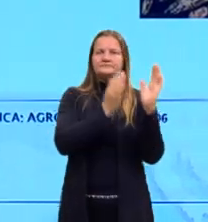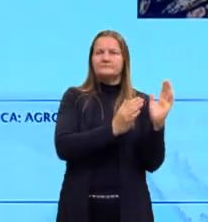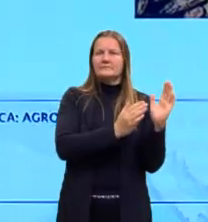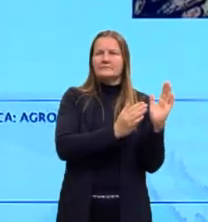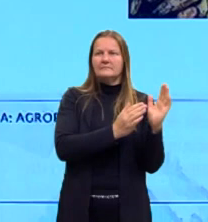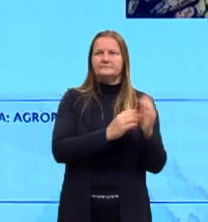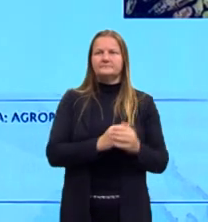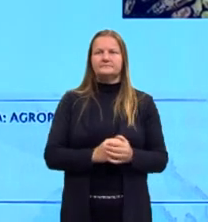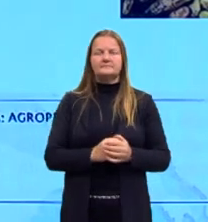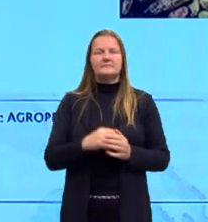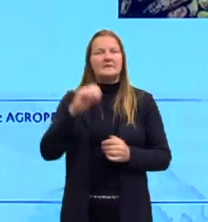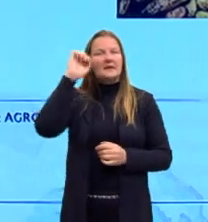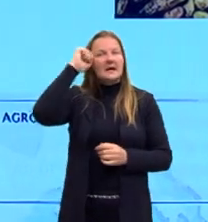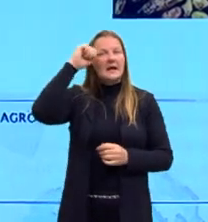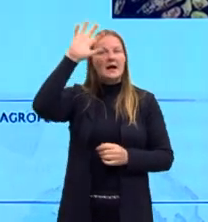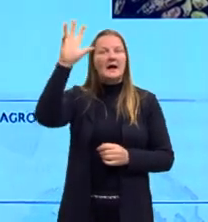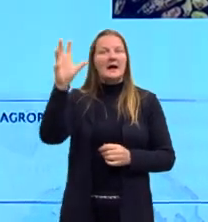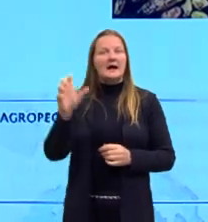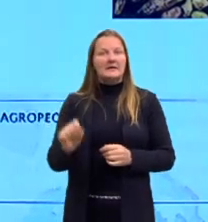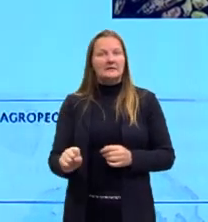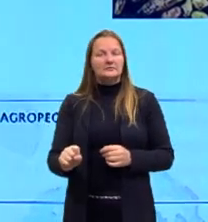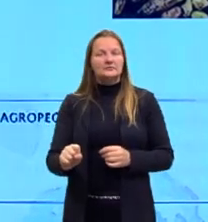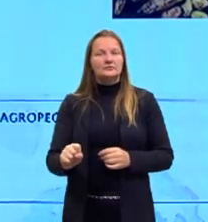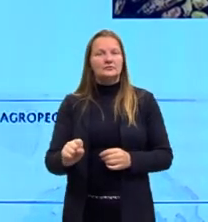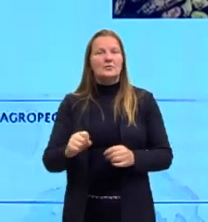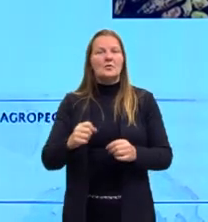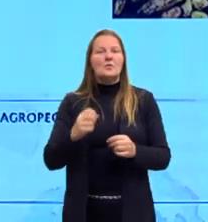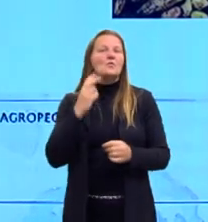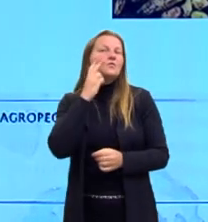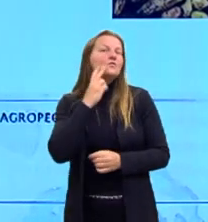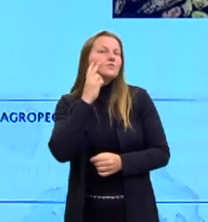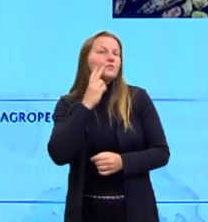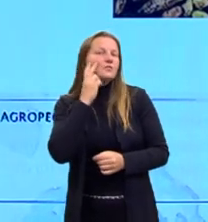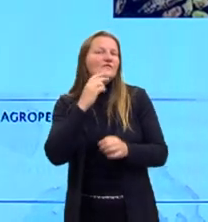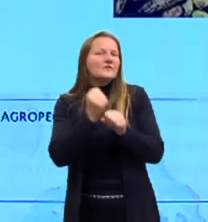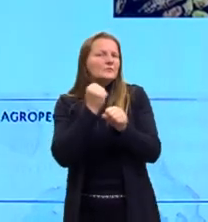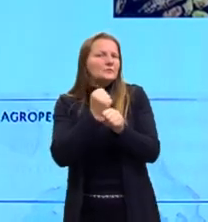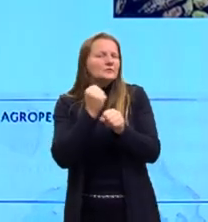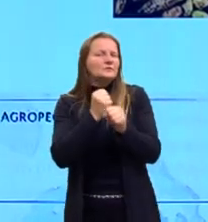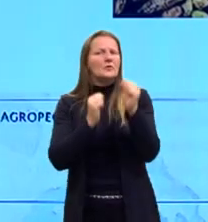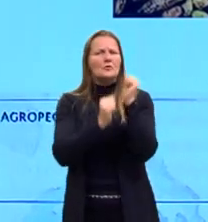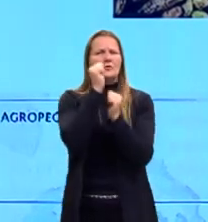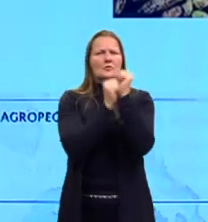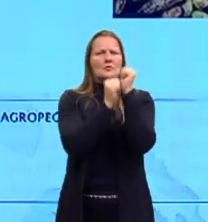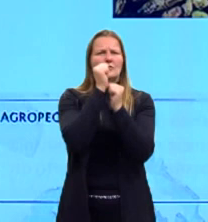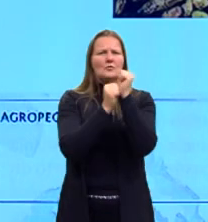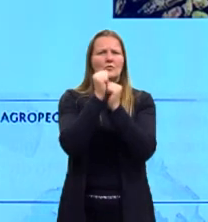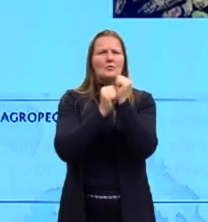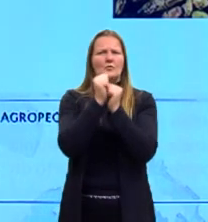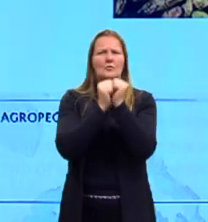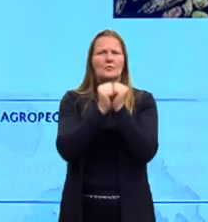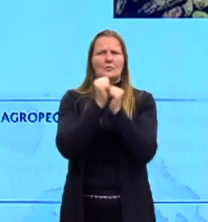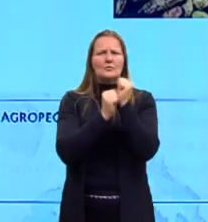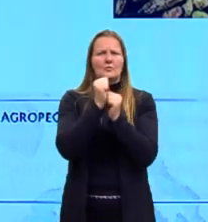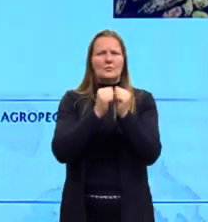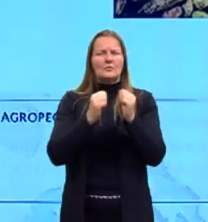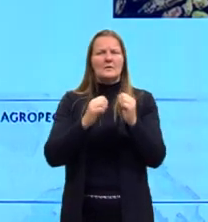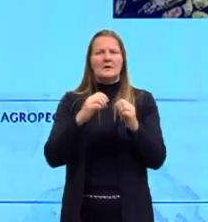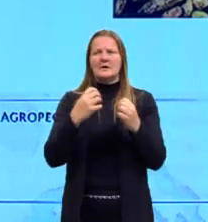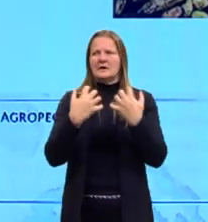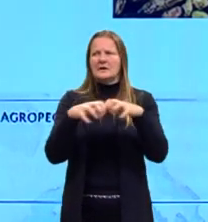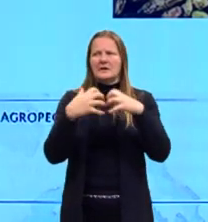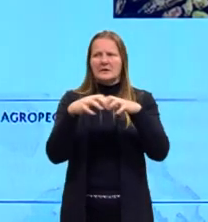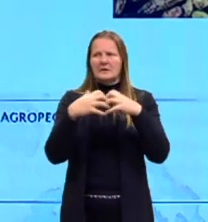na África do Sul o vinho olha como que é bem diferente né já é uma mão de obra mais talvez